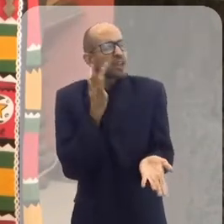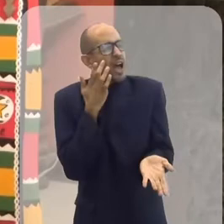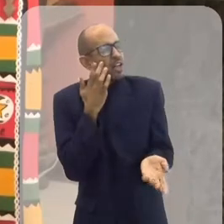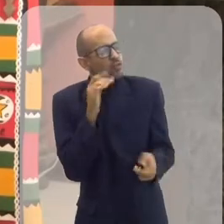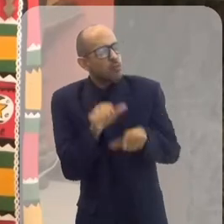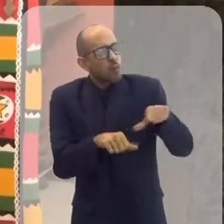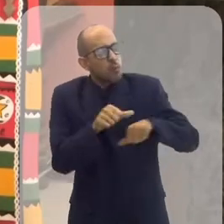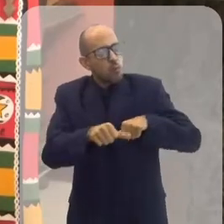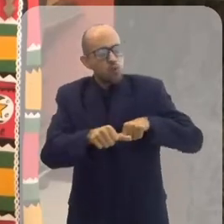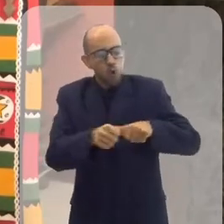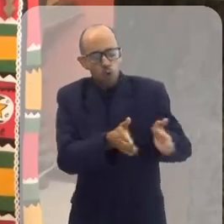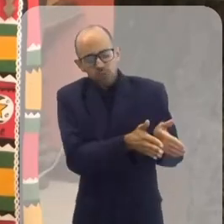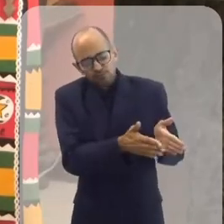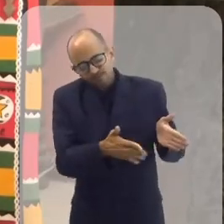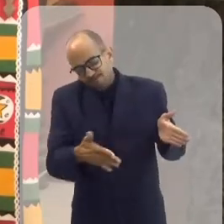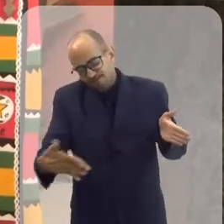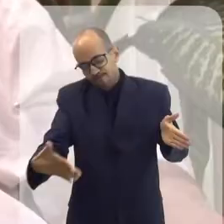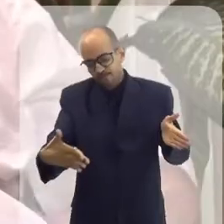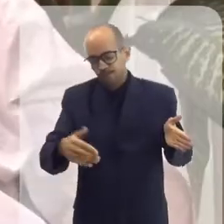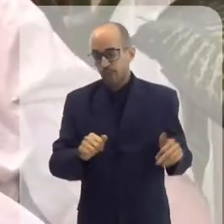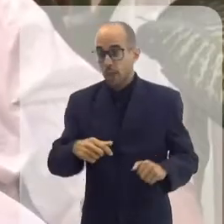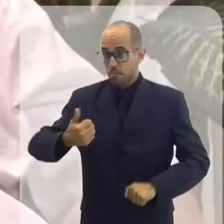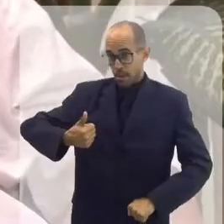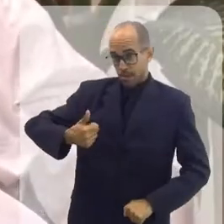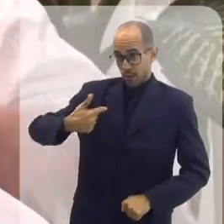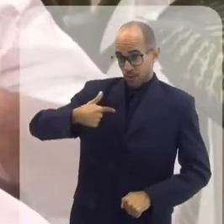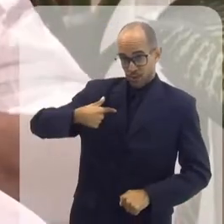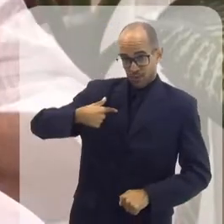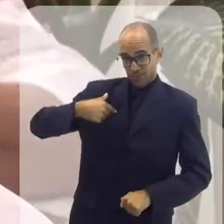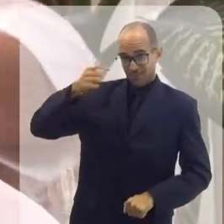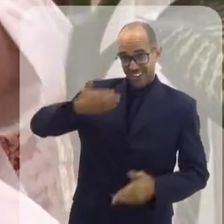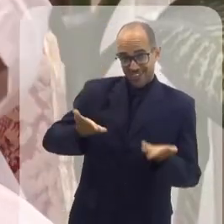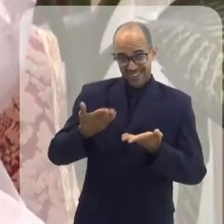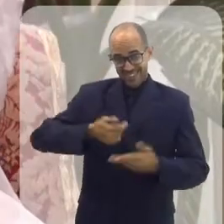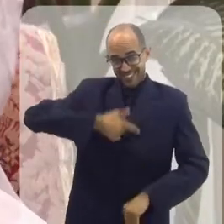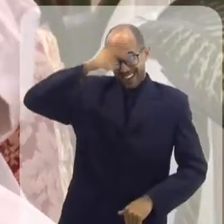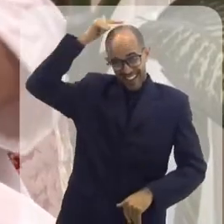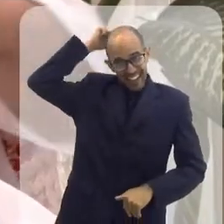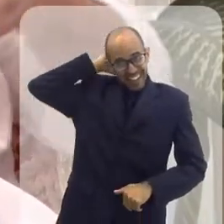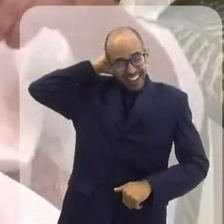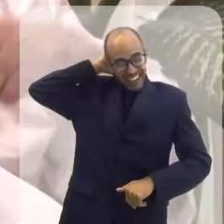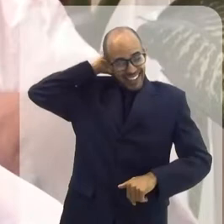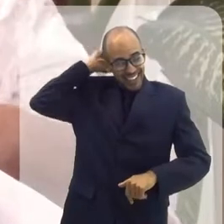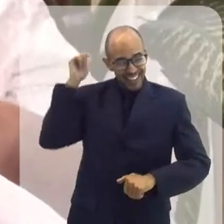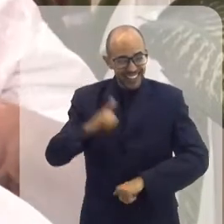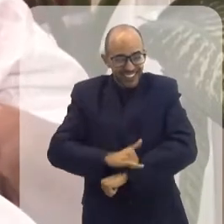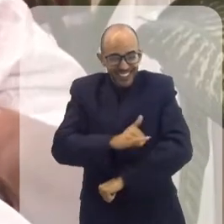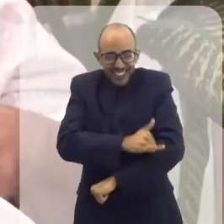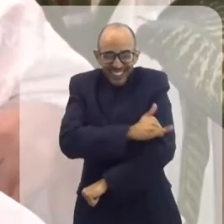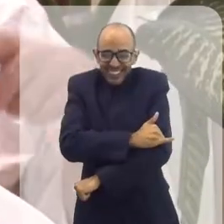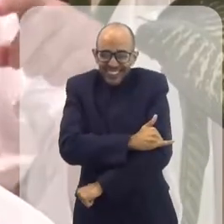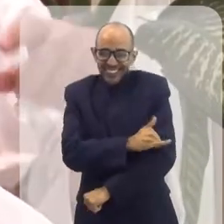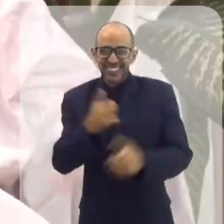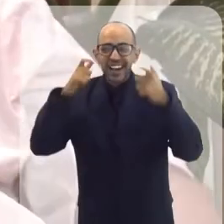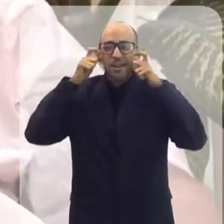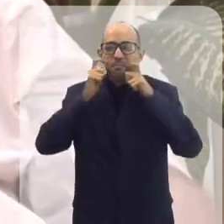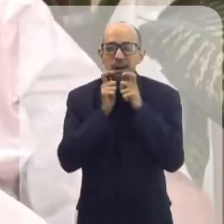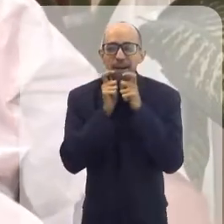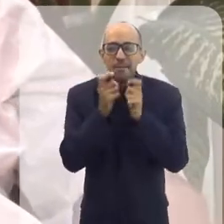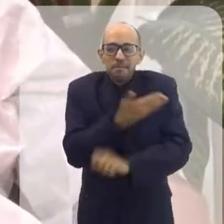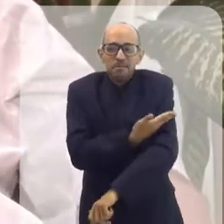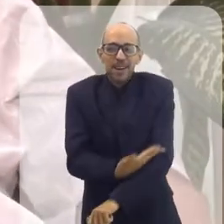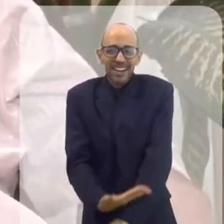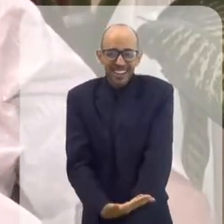mudou nesse 40 anos mas primeiro eu que careca gordo a barba branca